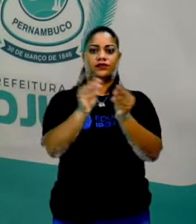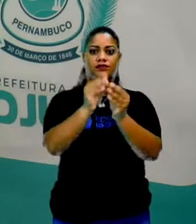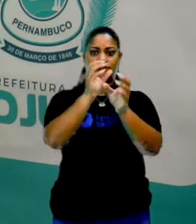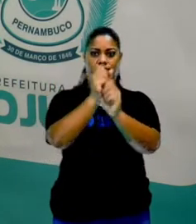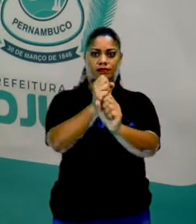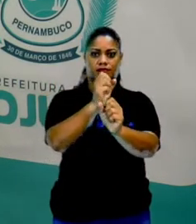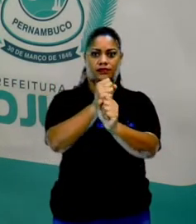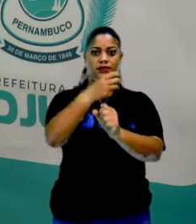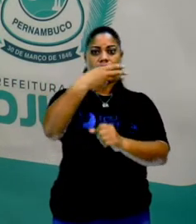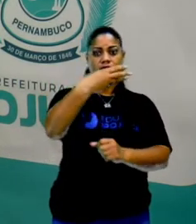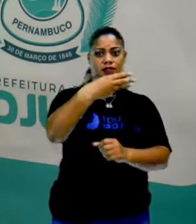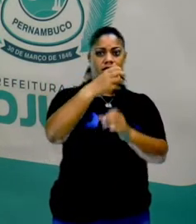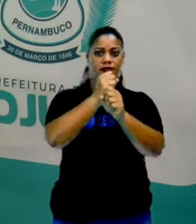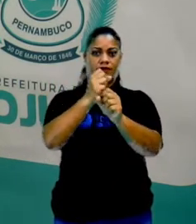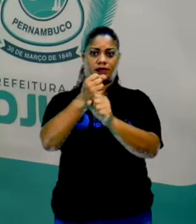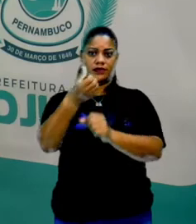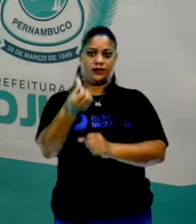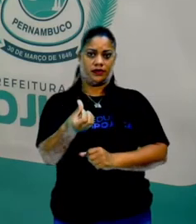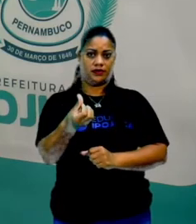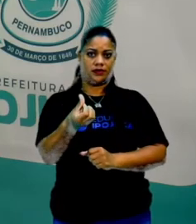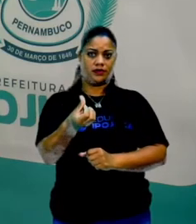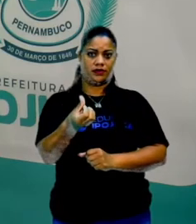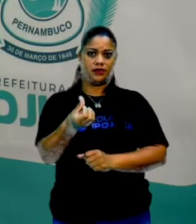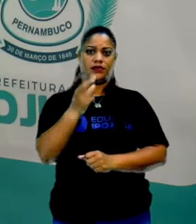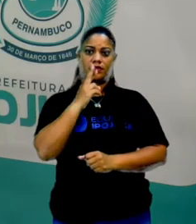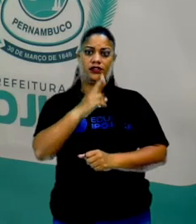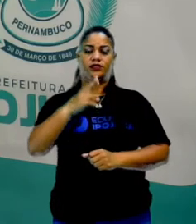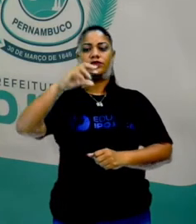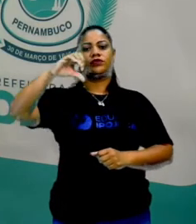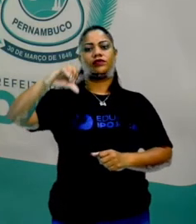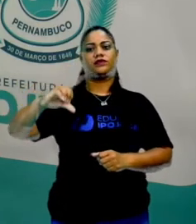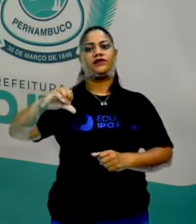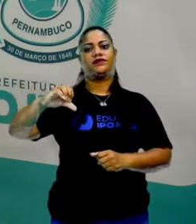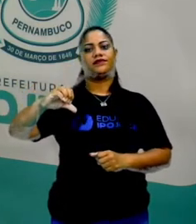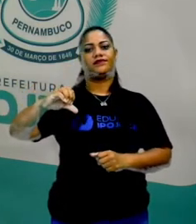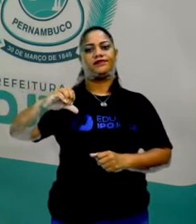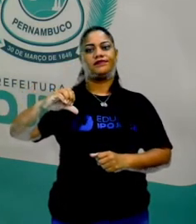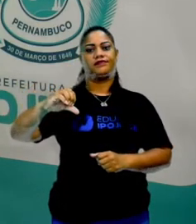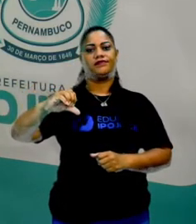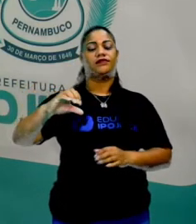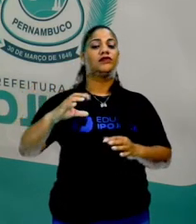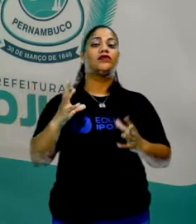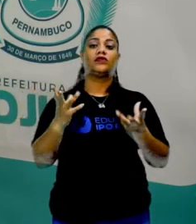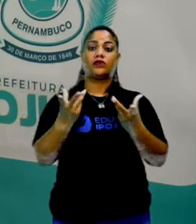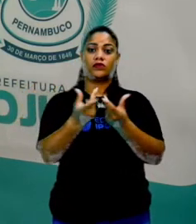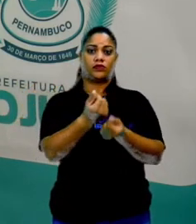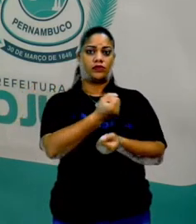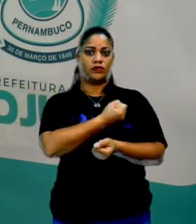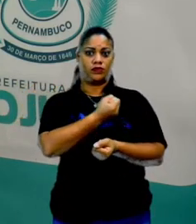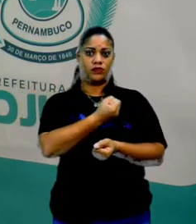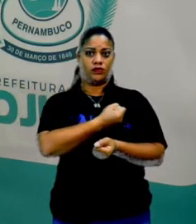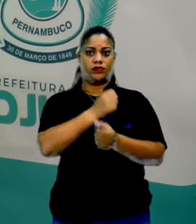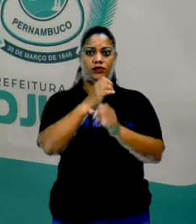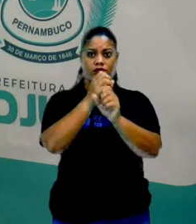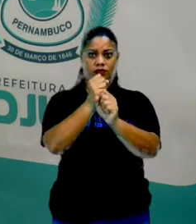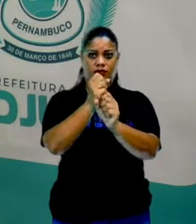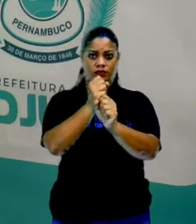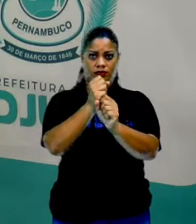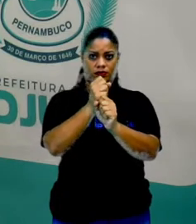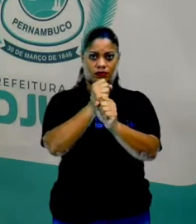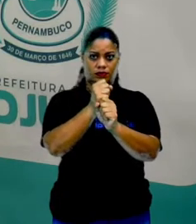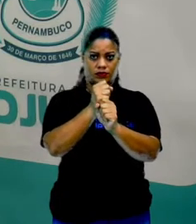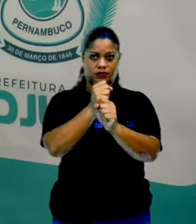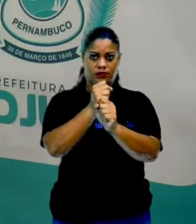somamos 3 mais 6, dá o total de 9. E todo número cuja soma dos